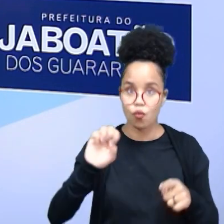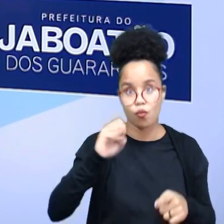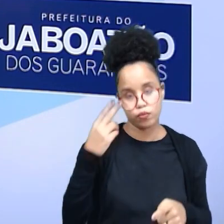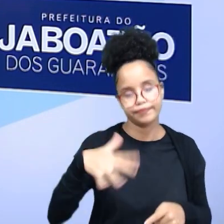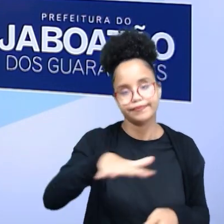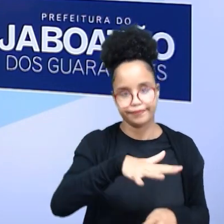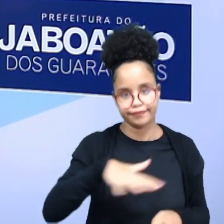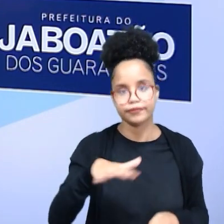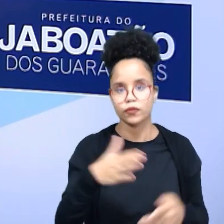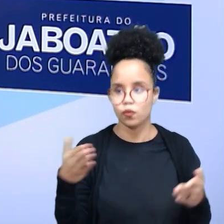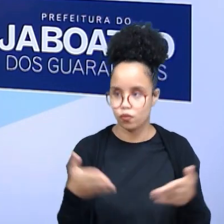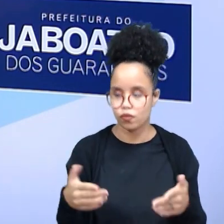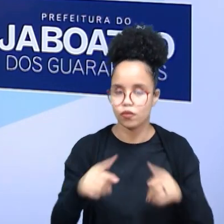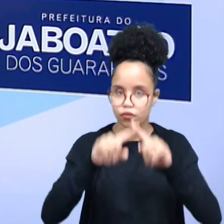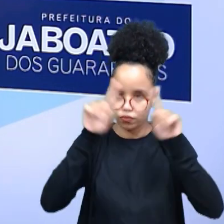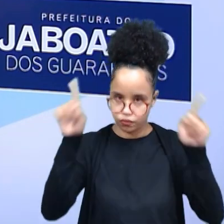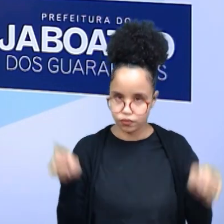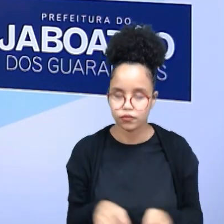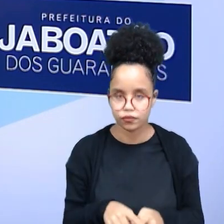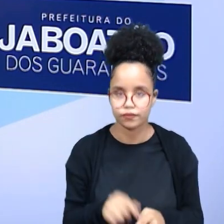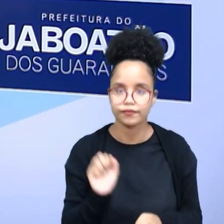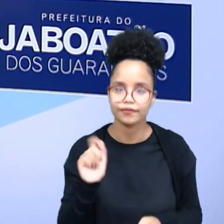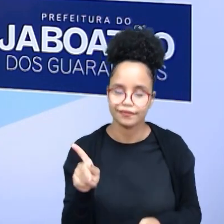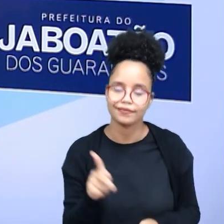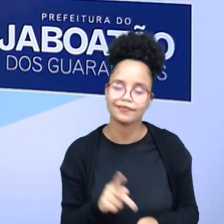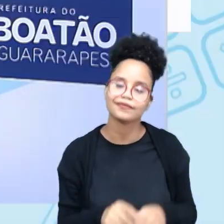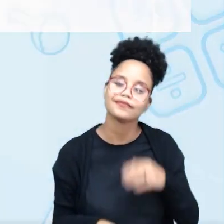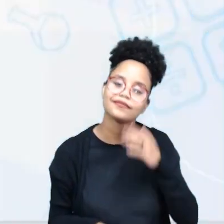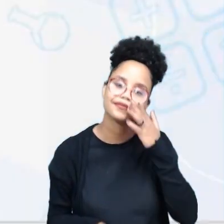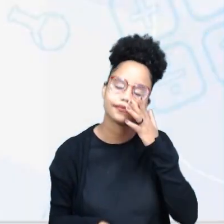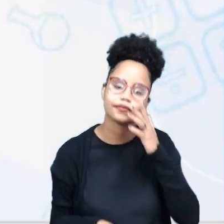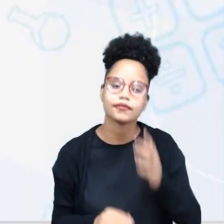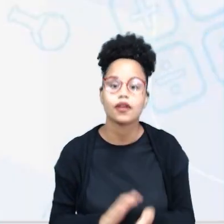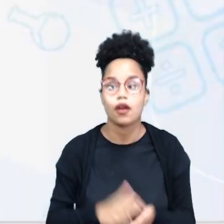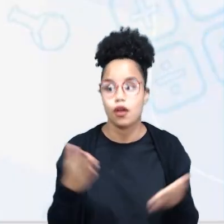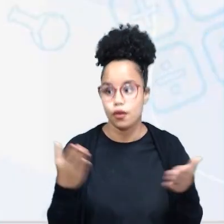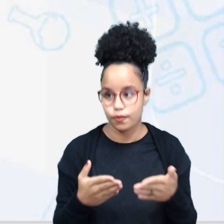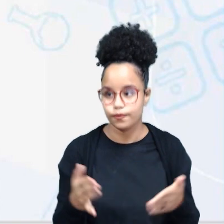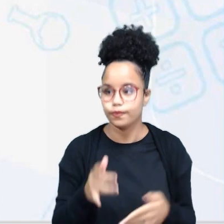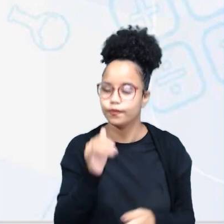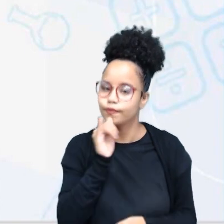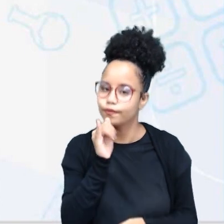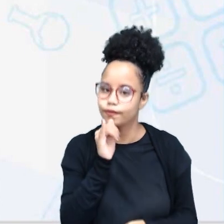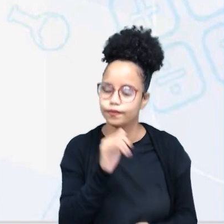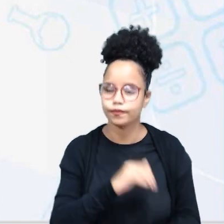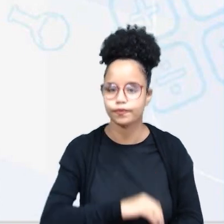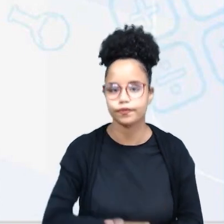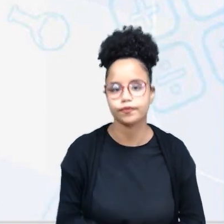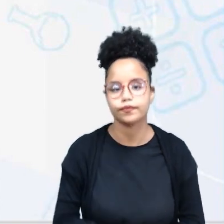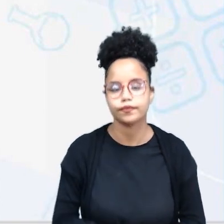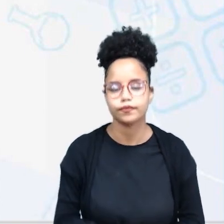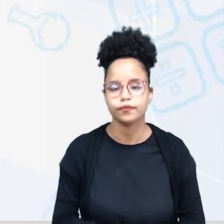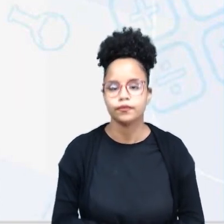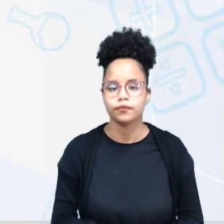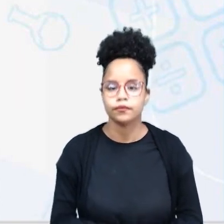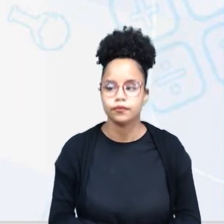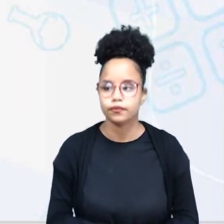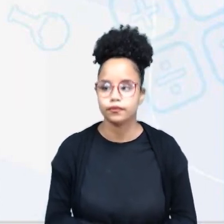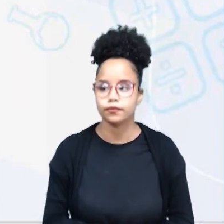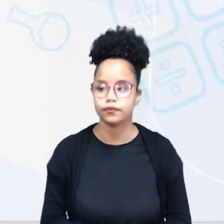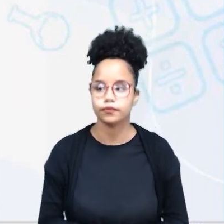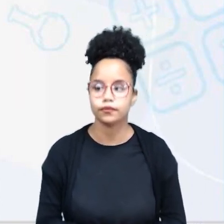que o nosso caso aqui agora de um círculo Ok vamos para frente agora chegou a hora do Exemplo né que a gente acabou de ver a